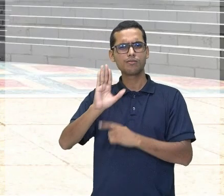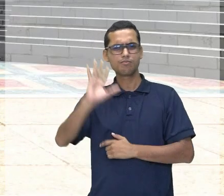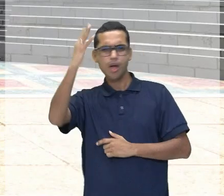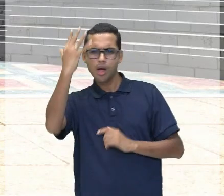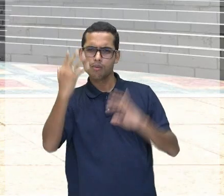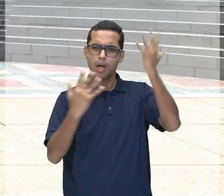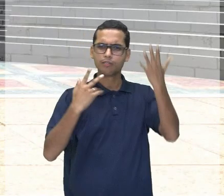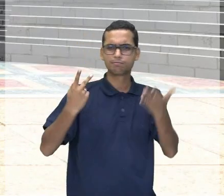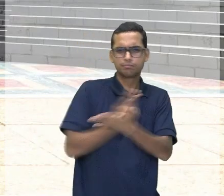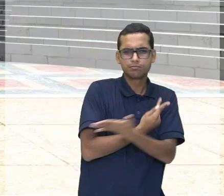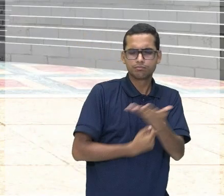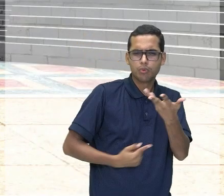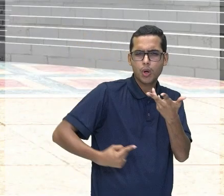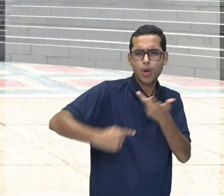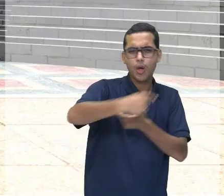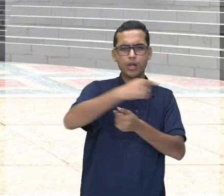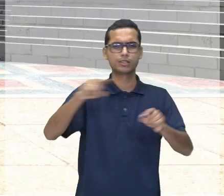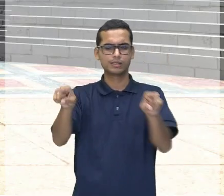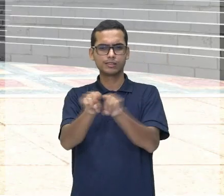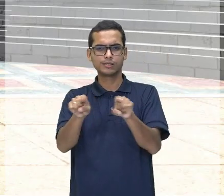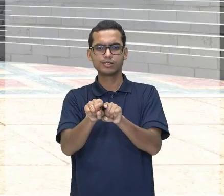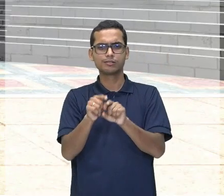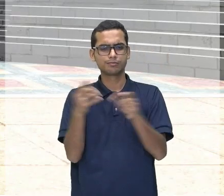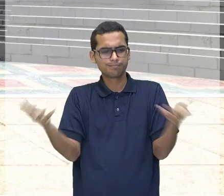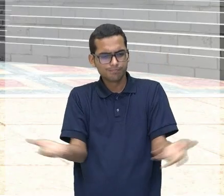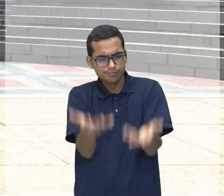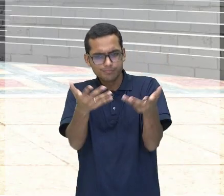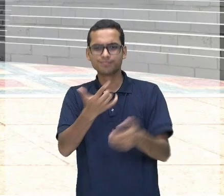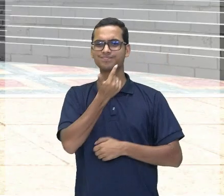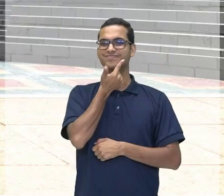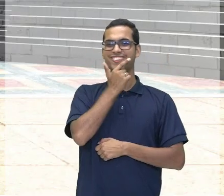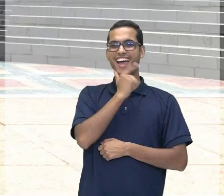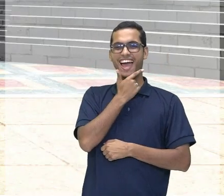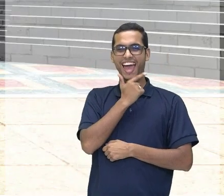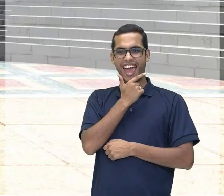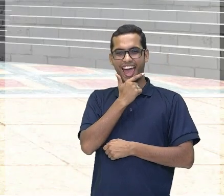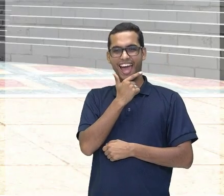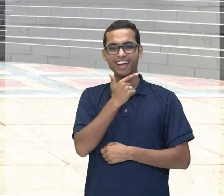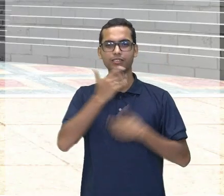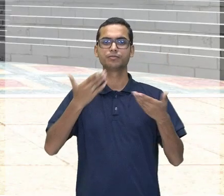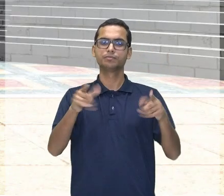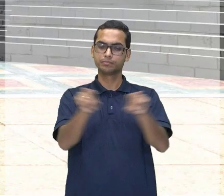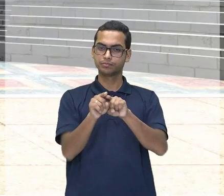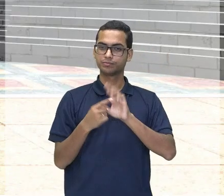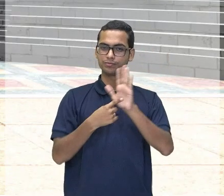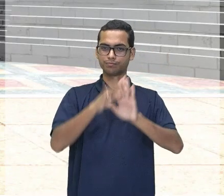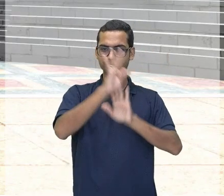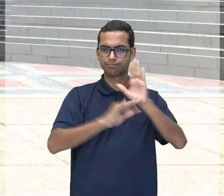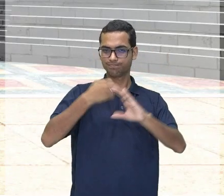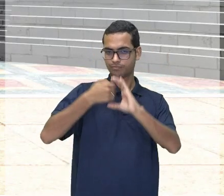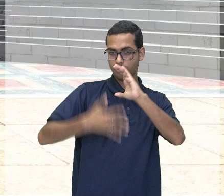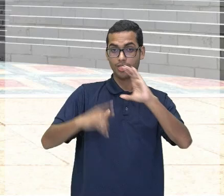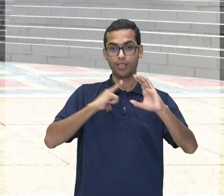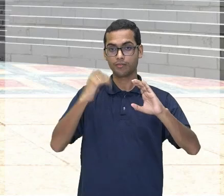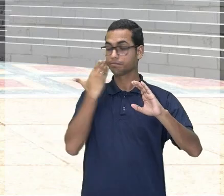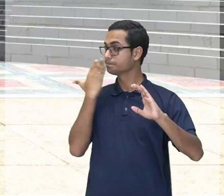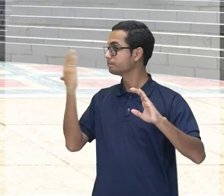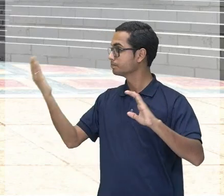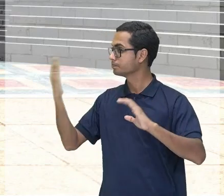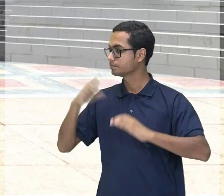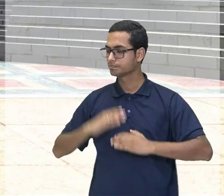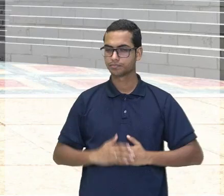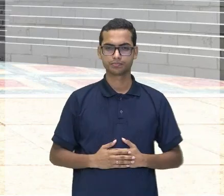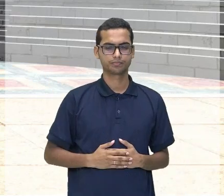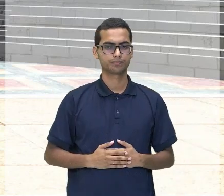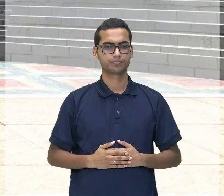essa intenção de provocar risos. Nós temos algumas características desse texto, né? O texto dramático. Primeiro,